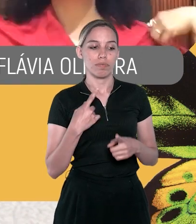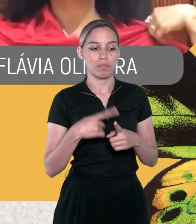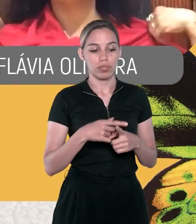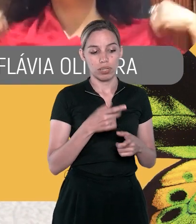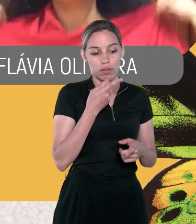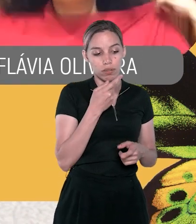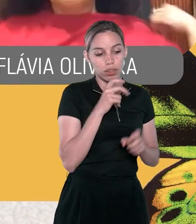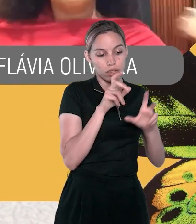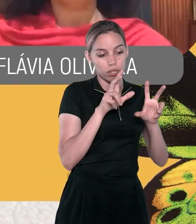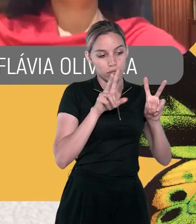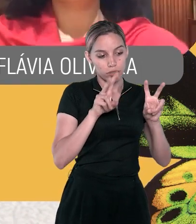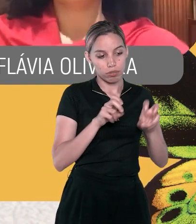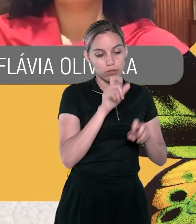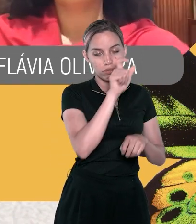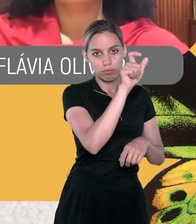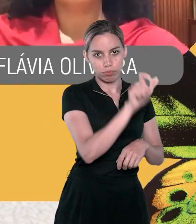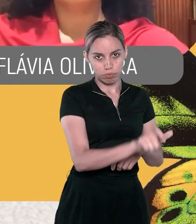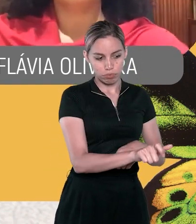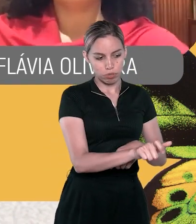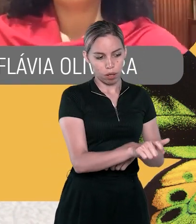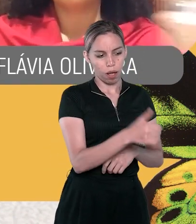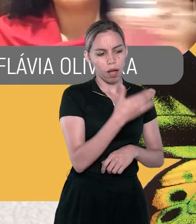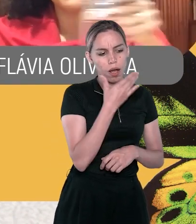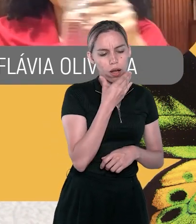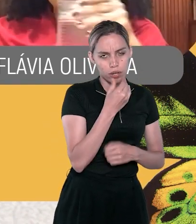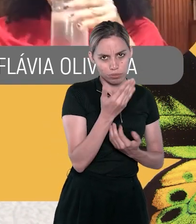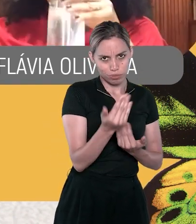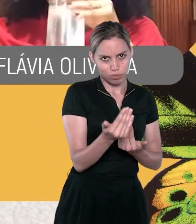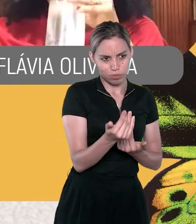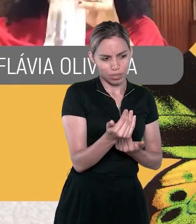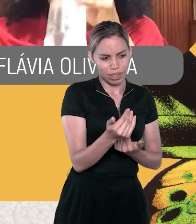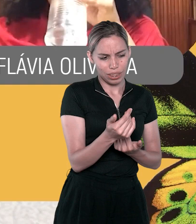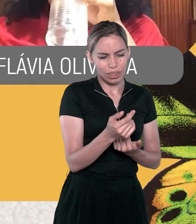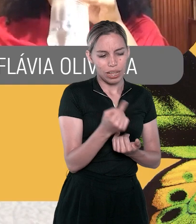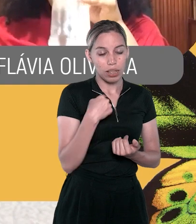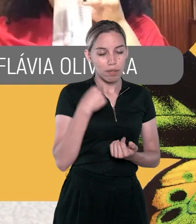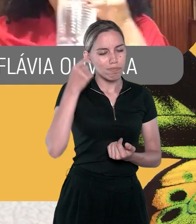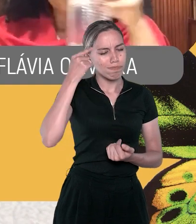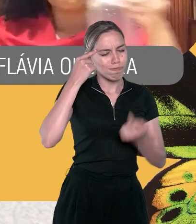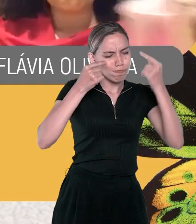do moletom camuflado, é um personagem muito pensado em todas as suas,